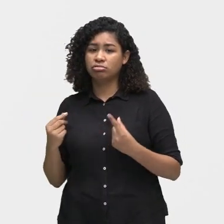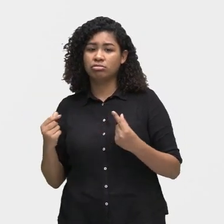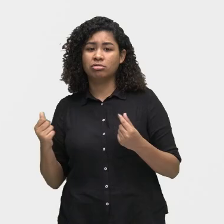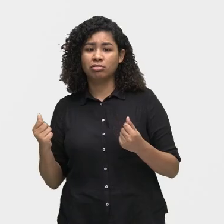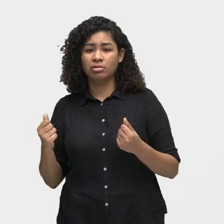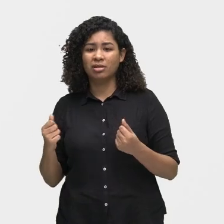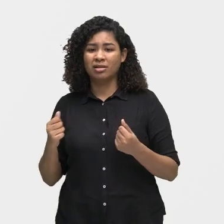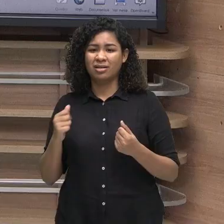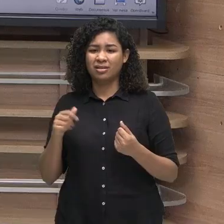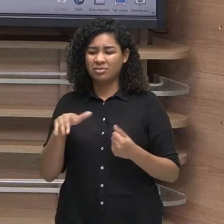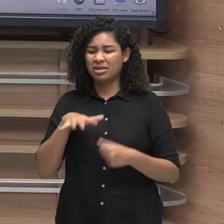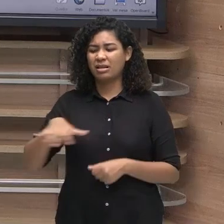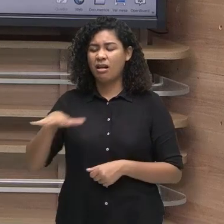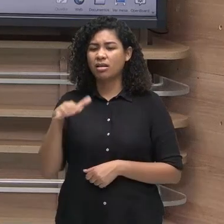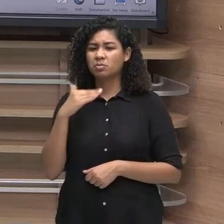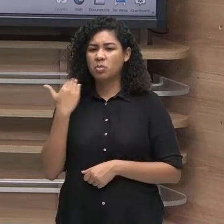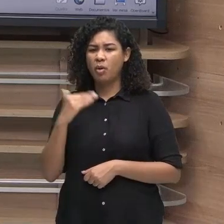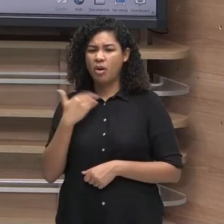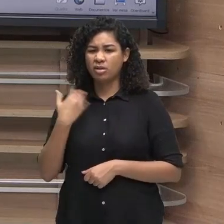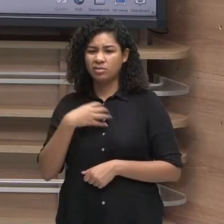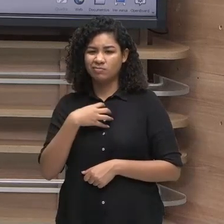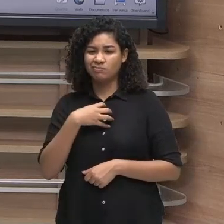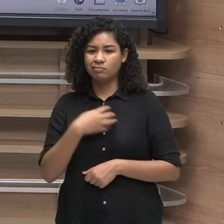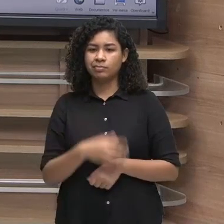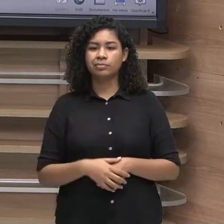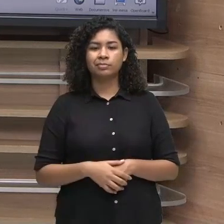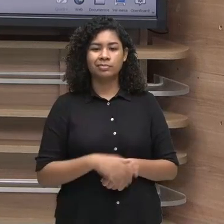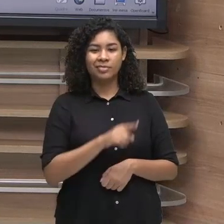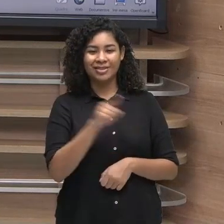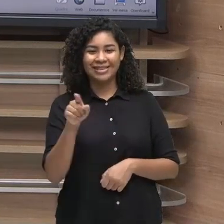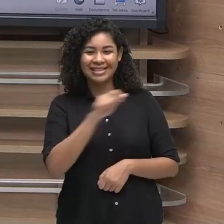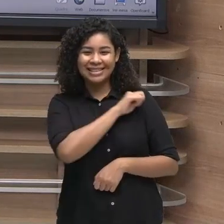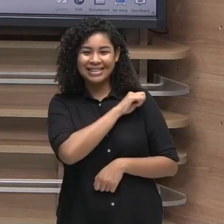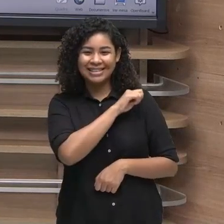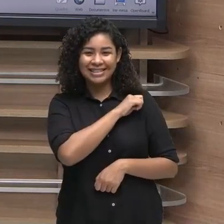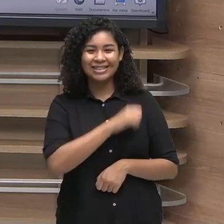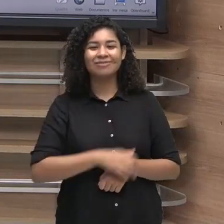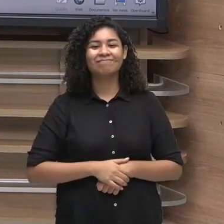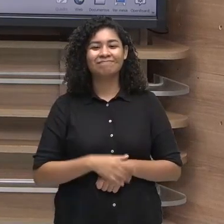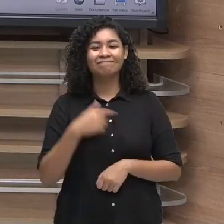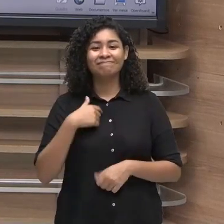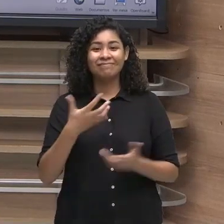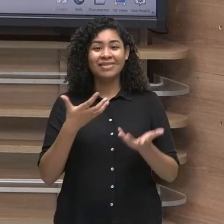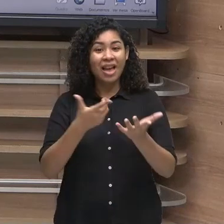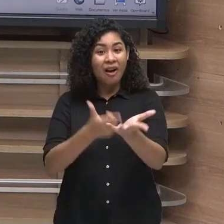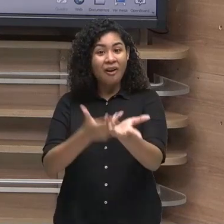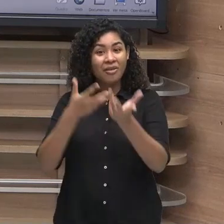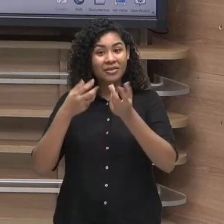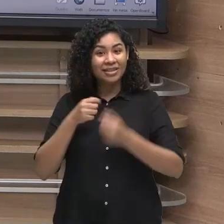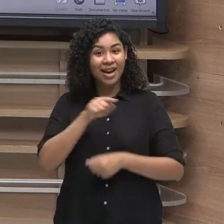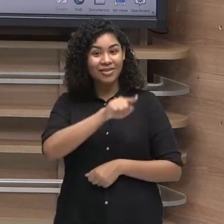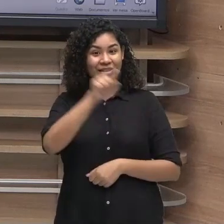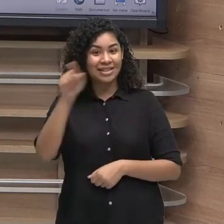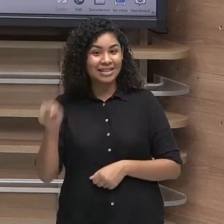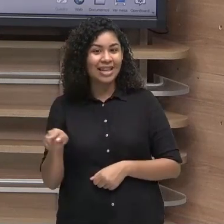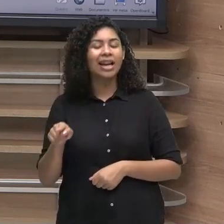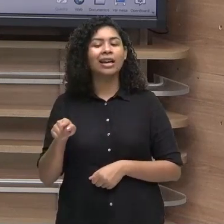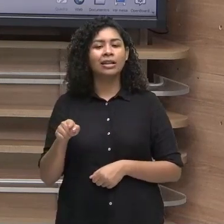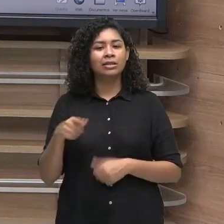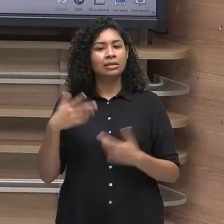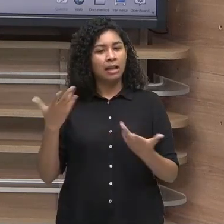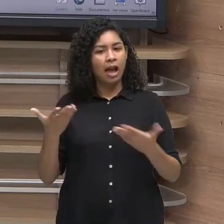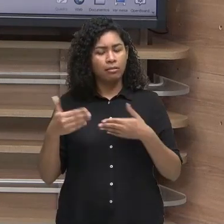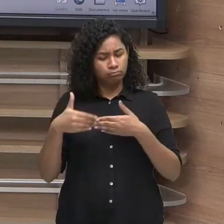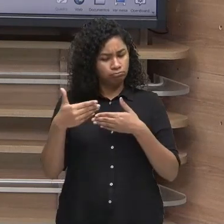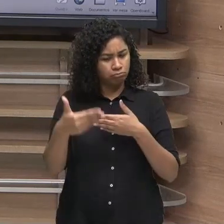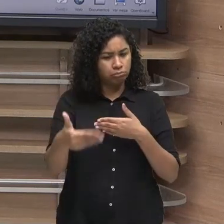de morte. Meu caro aluno, minha cara aluna, eu quero te convidar a, à medida do possível, olhar